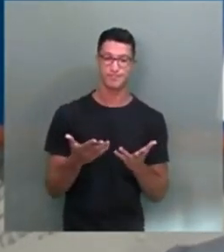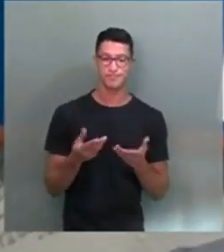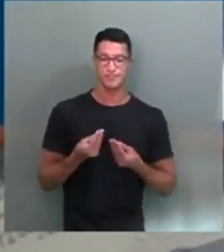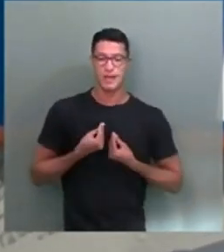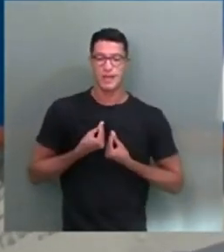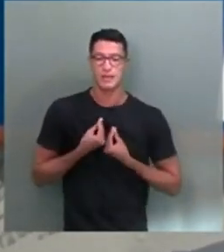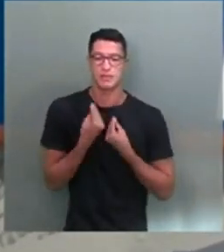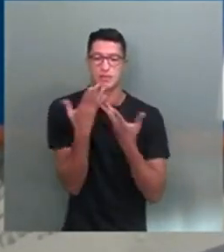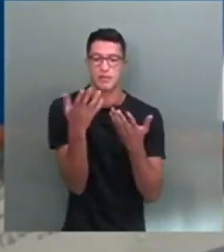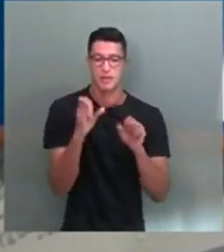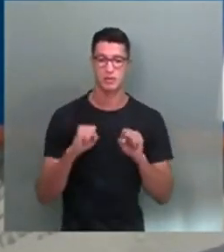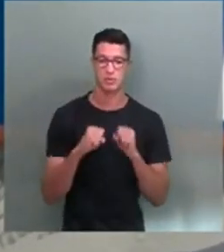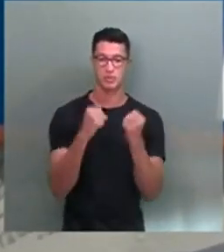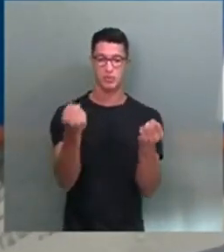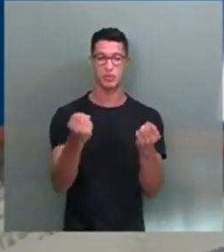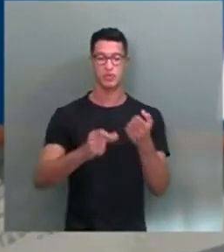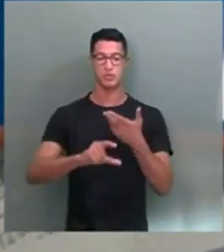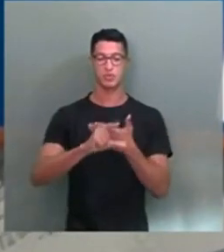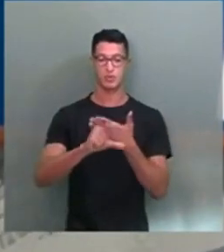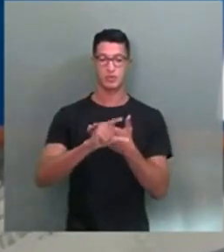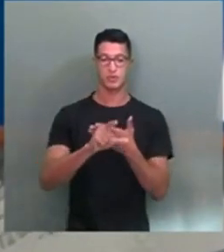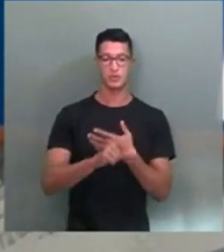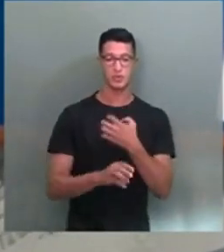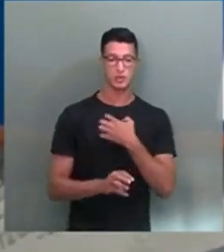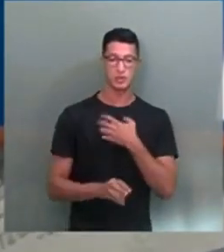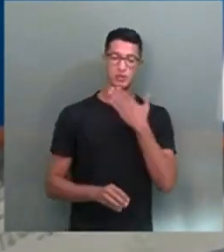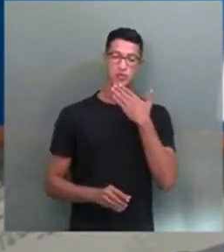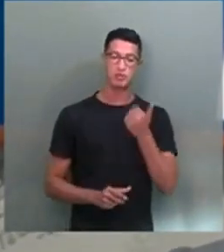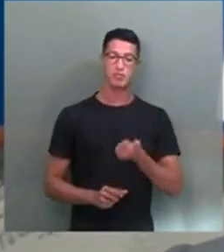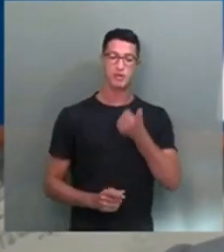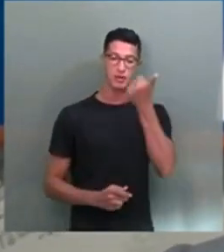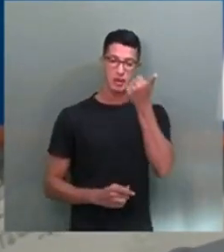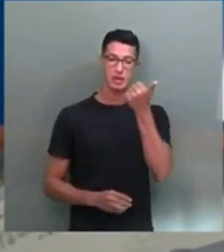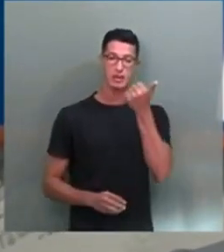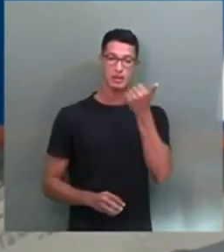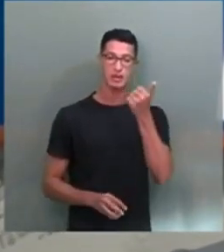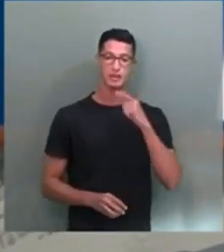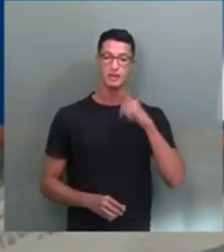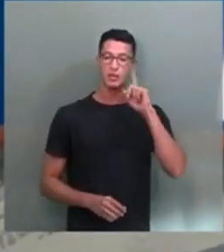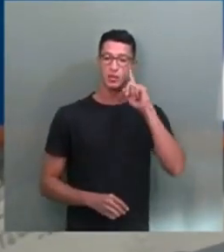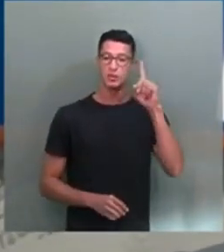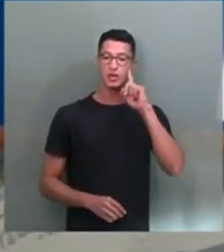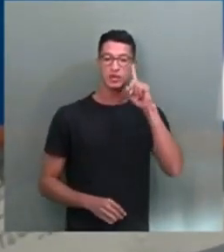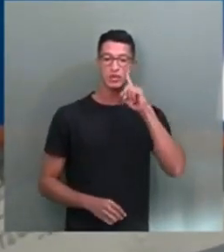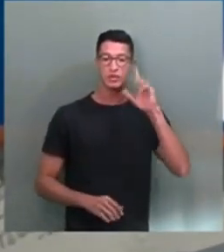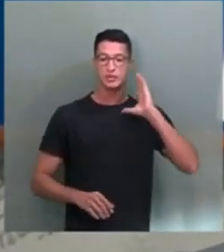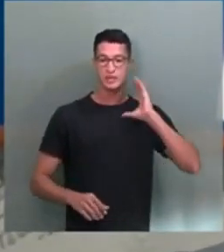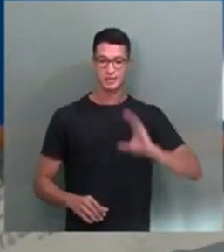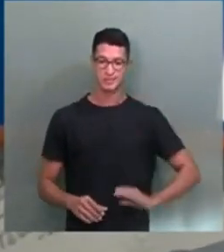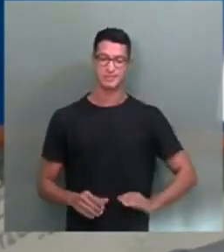exprimir o esforço do legislativo no sentido de melhorar o dia a dia do cidadão.